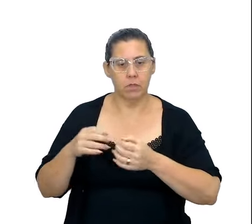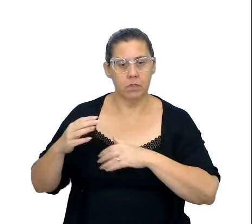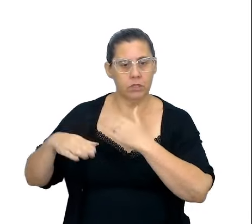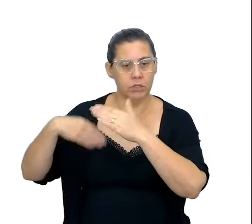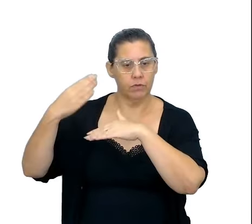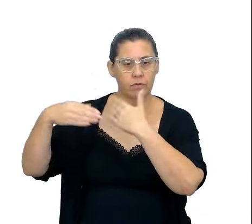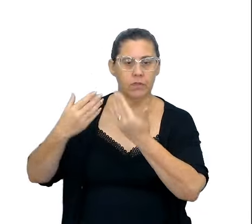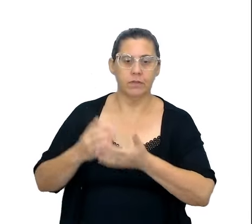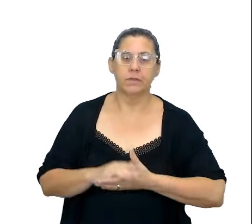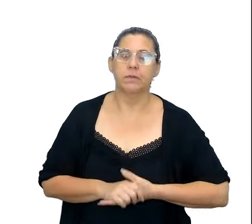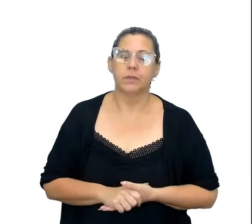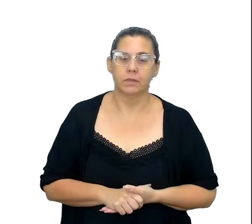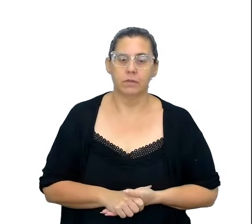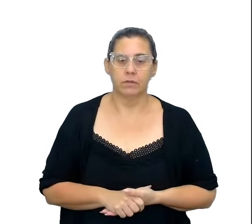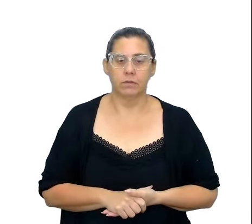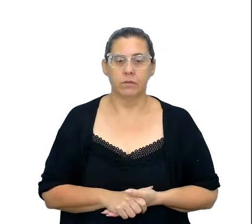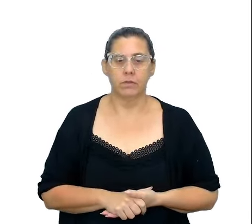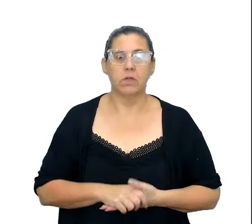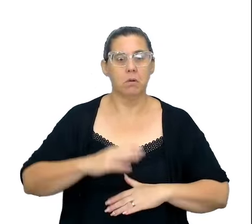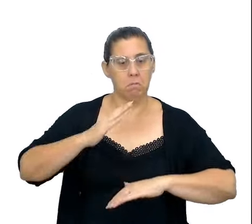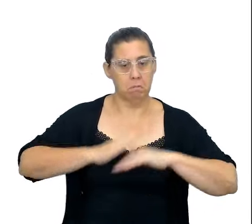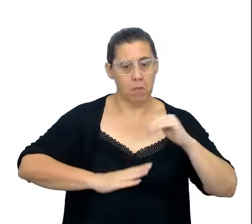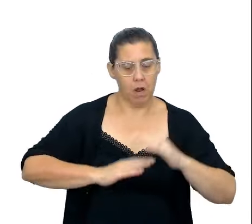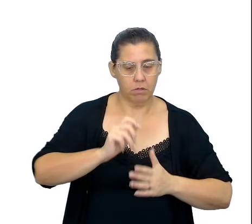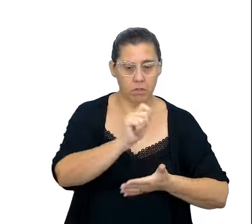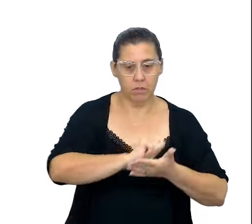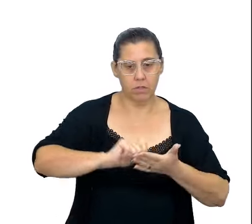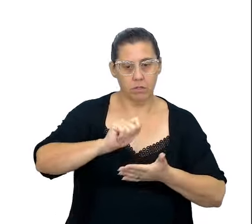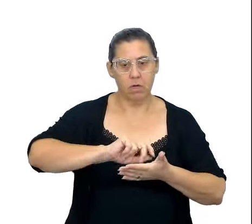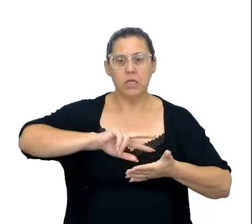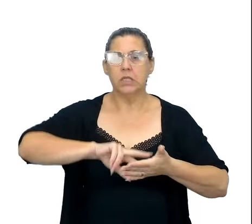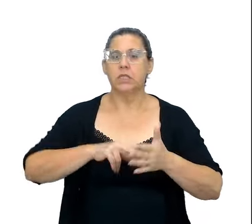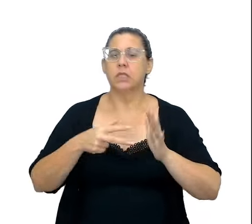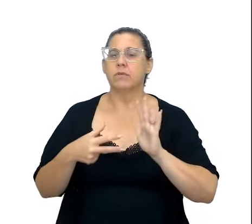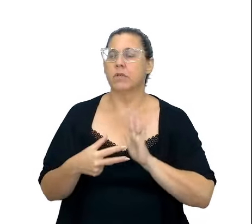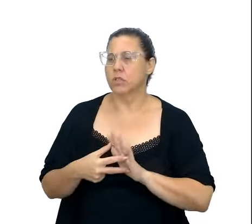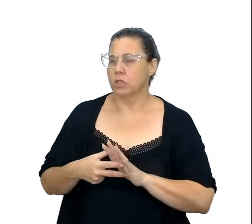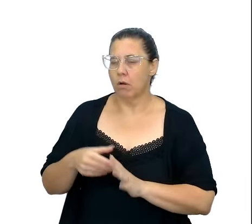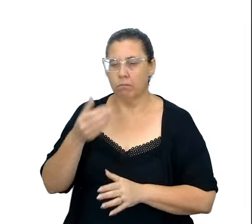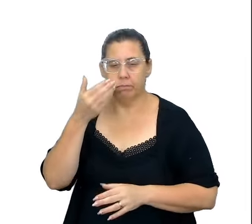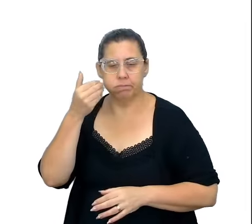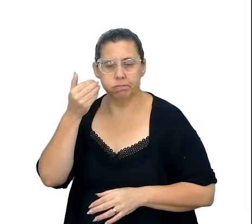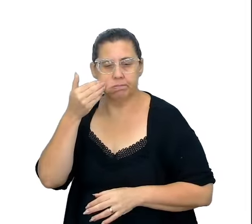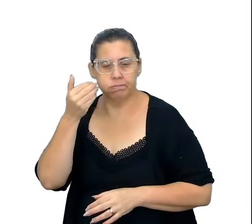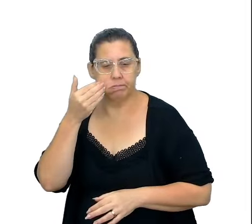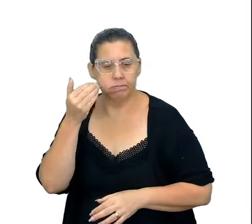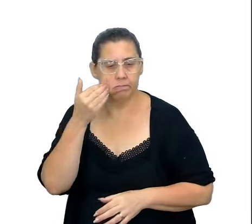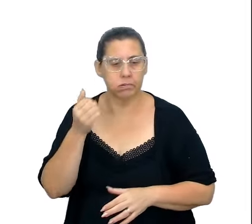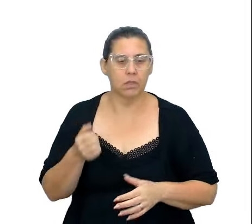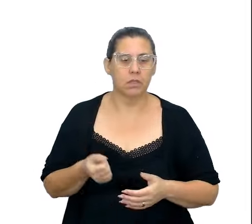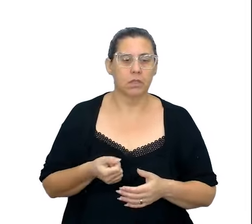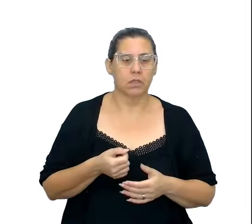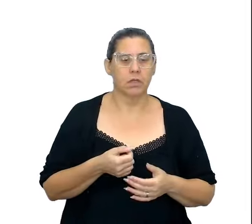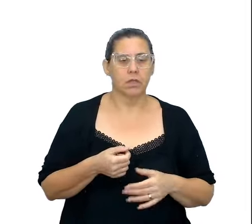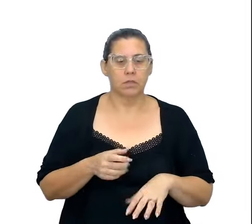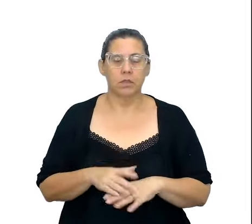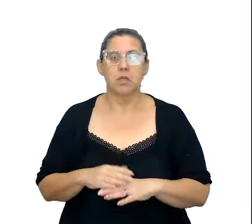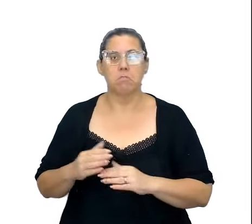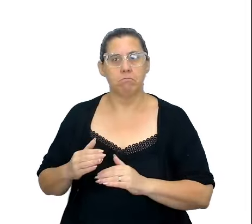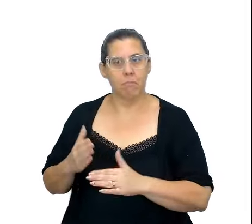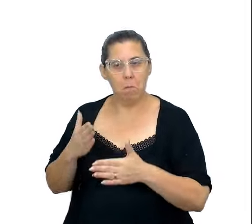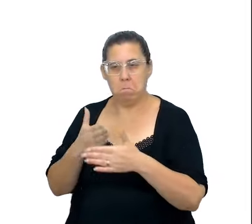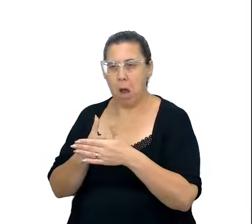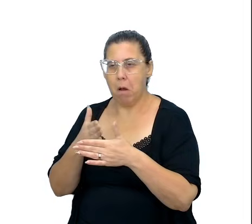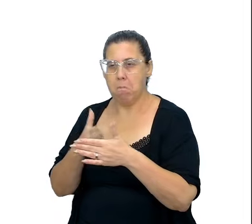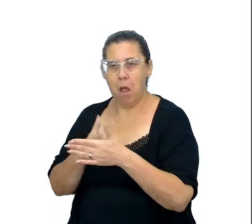das atividades. Desenvolver práticas de escrita significativas que explorem e extrapolem